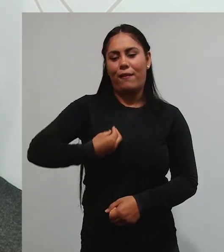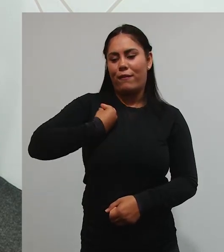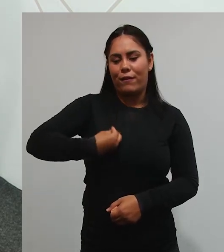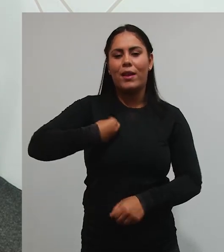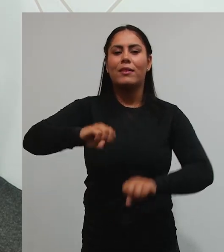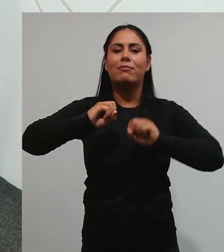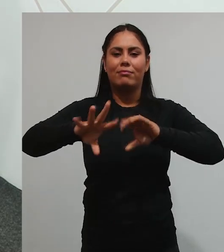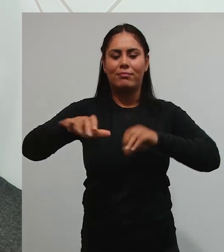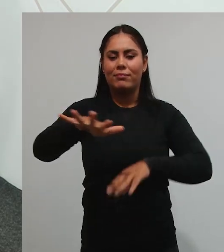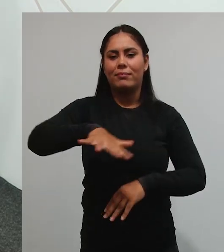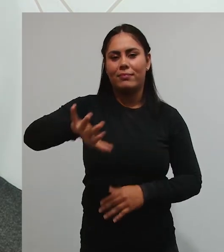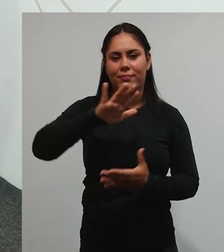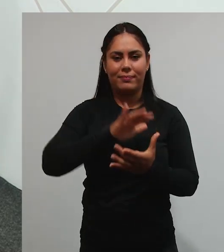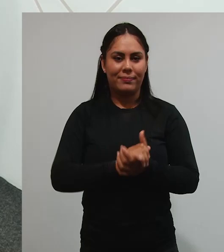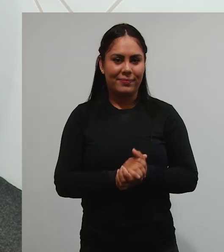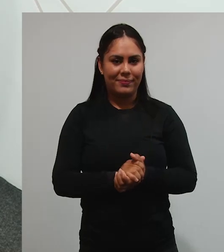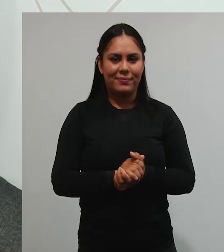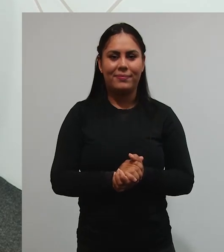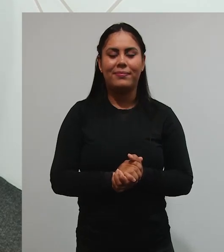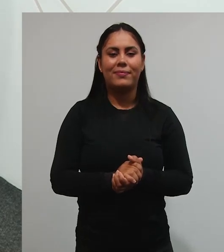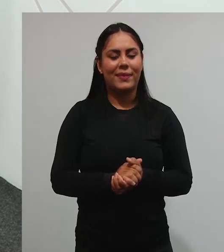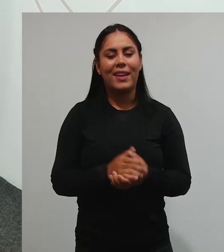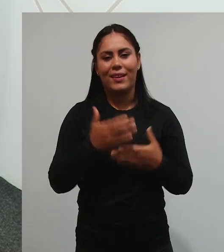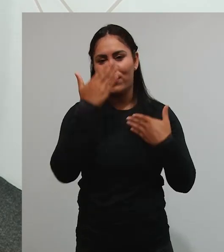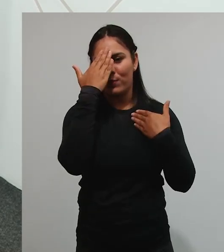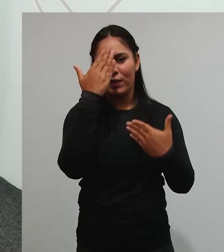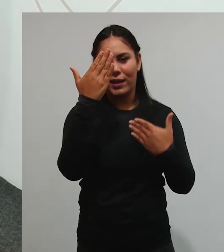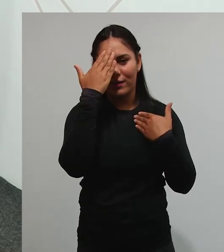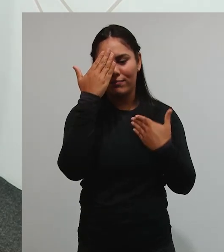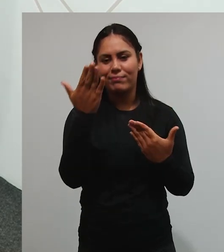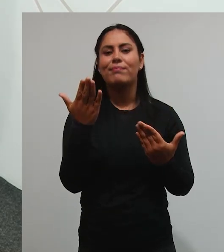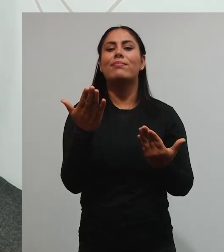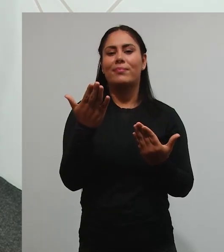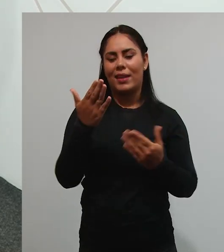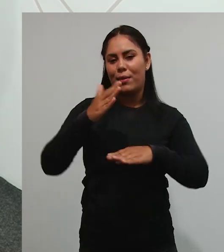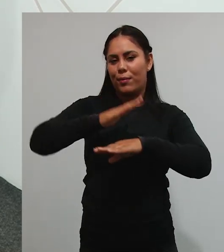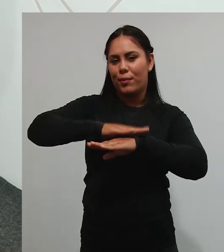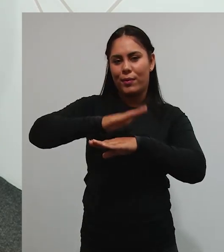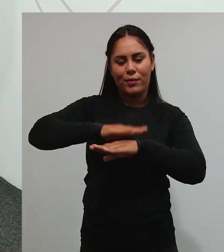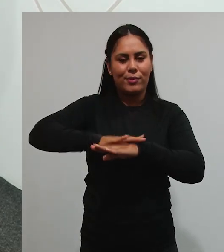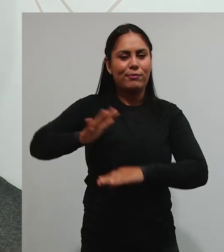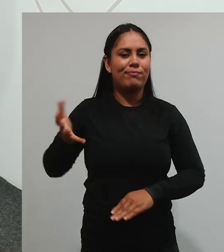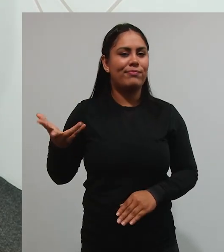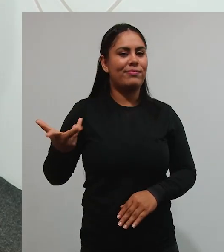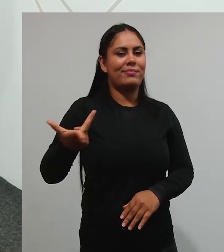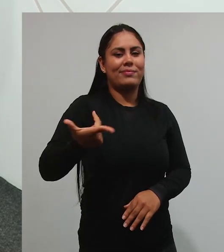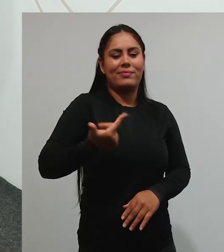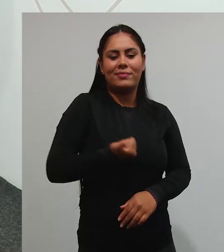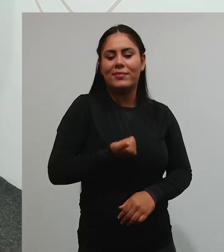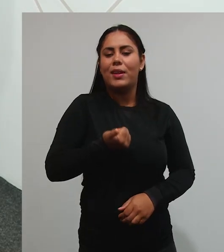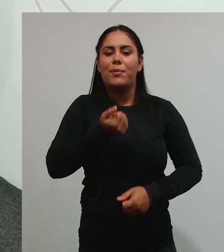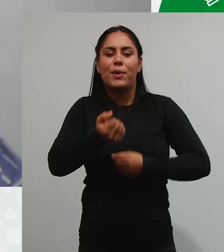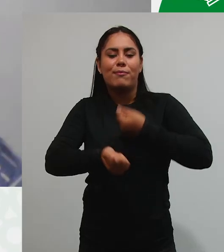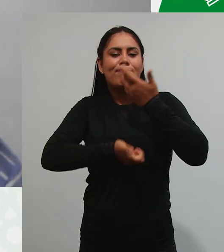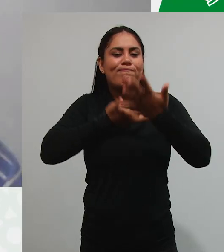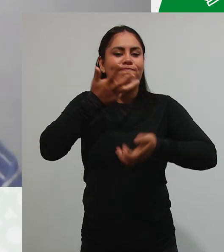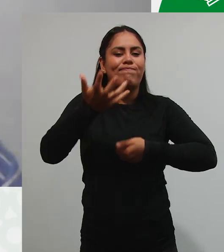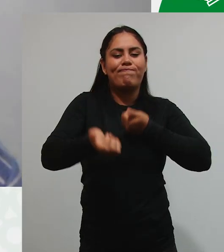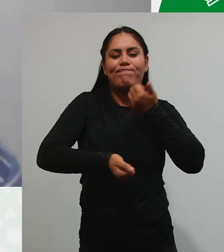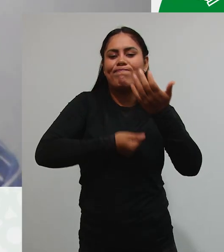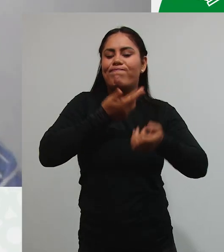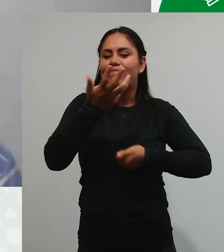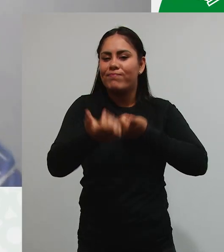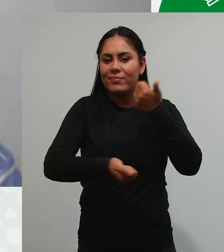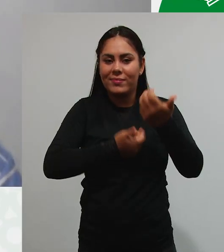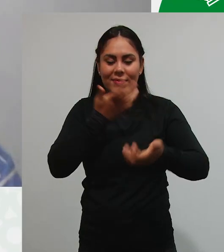história para as nossas vidas e para a educação. Eu que agradeço por esse momento tão maravilhoso de